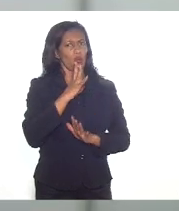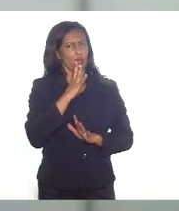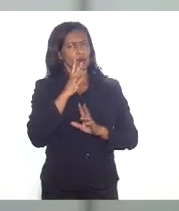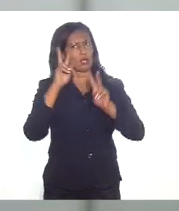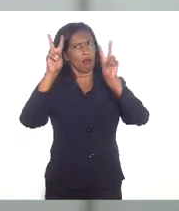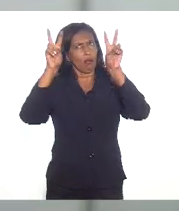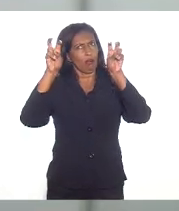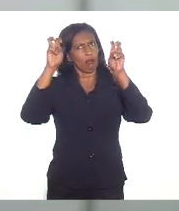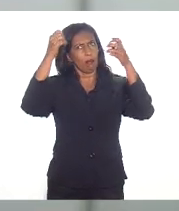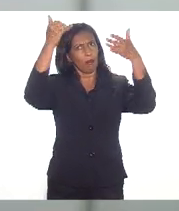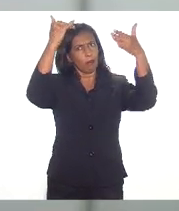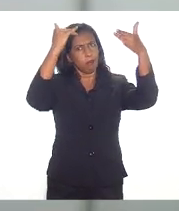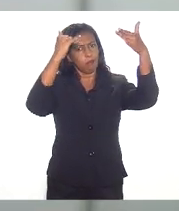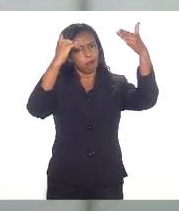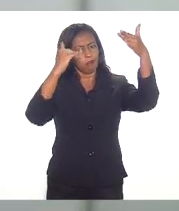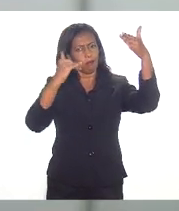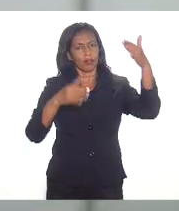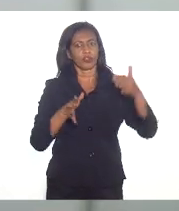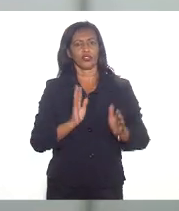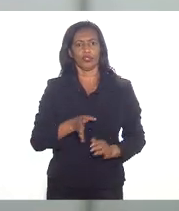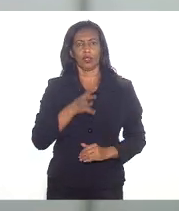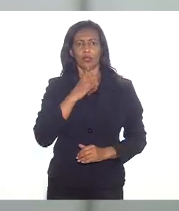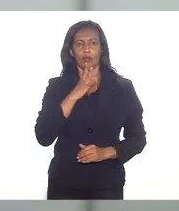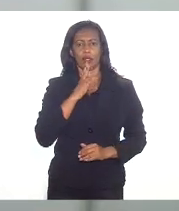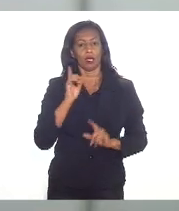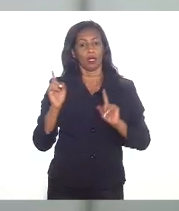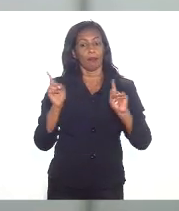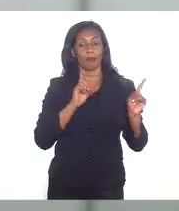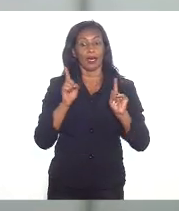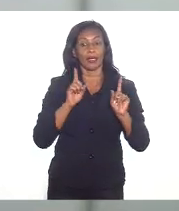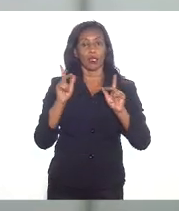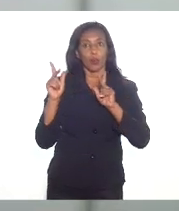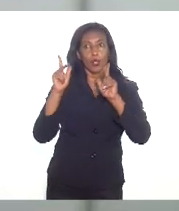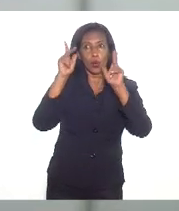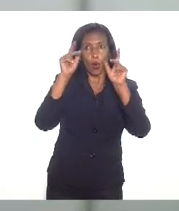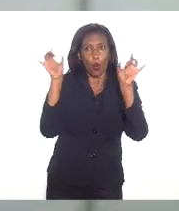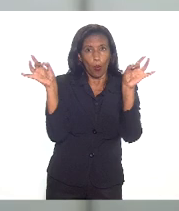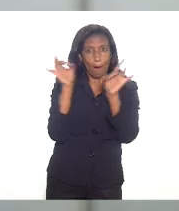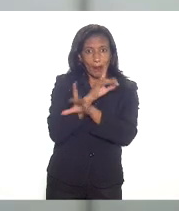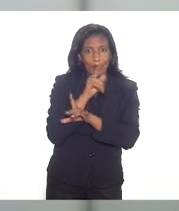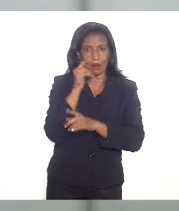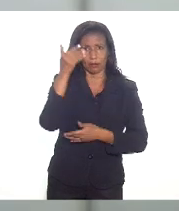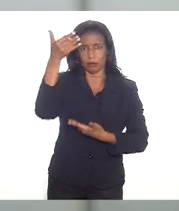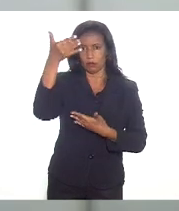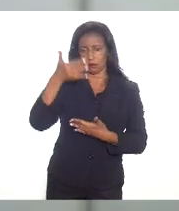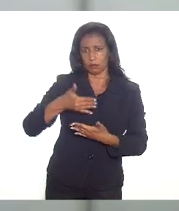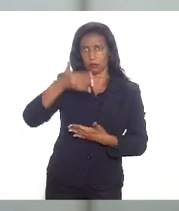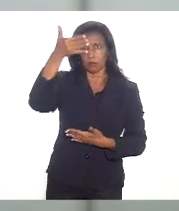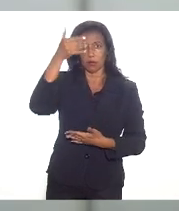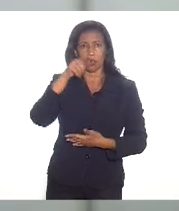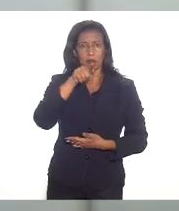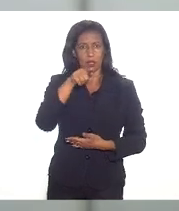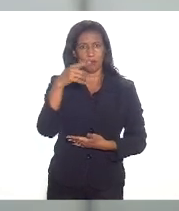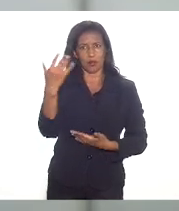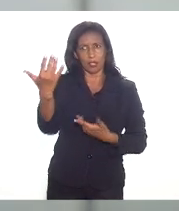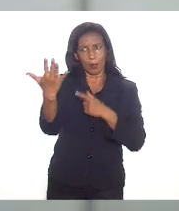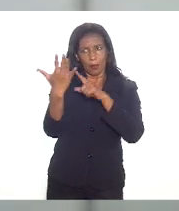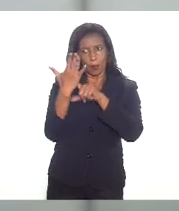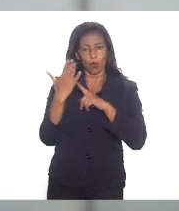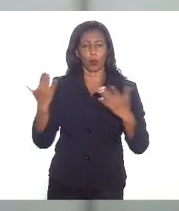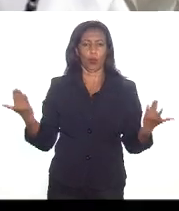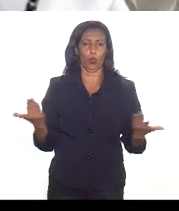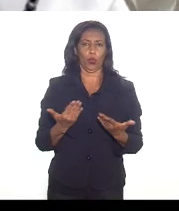trechos, mas não dessa forma muito mais completa que você apresentou